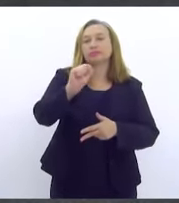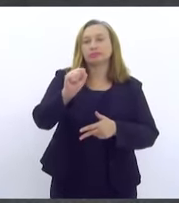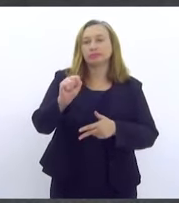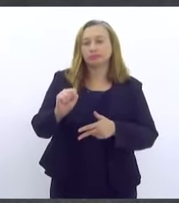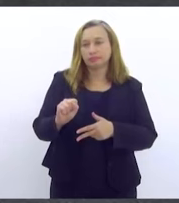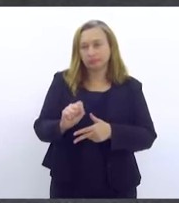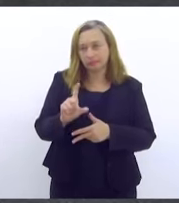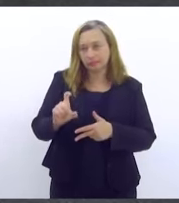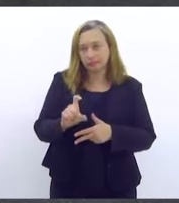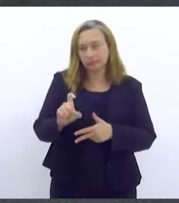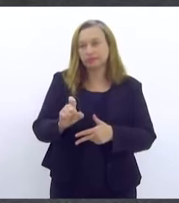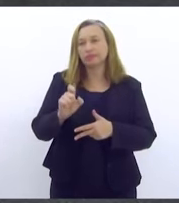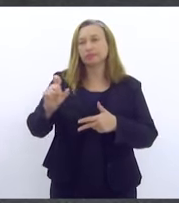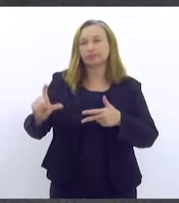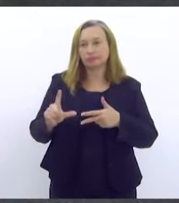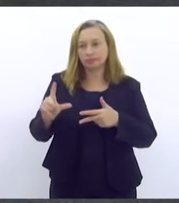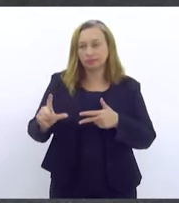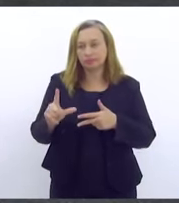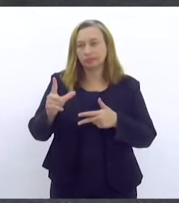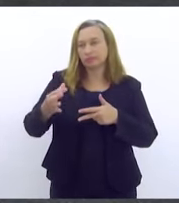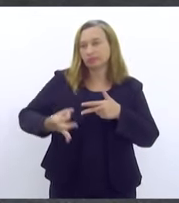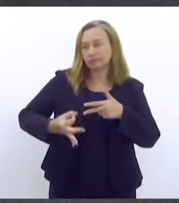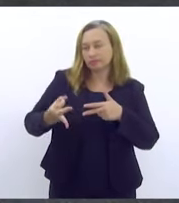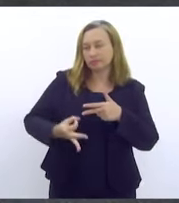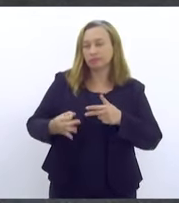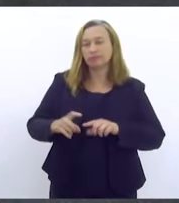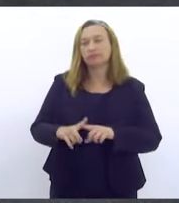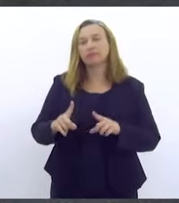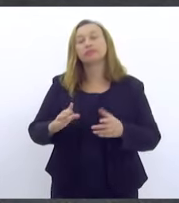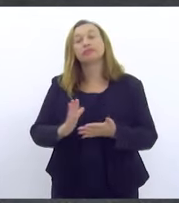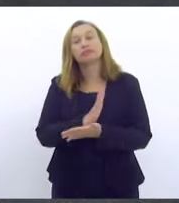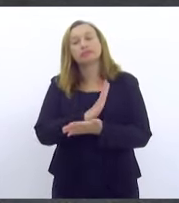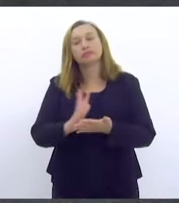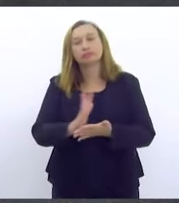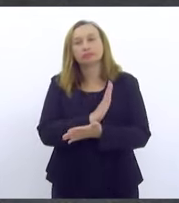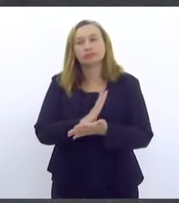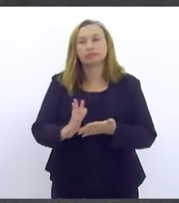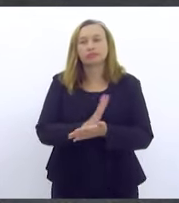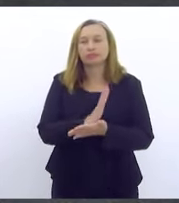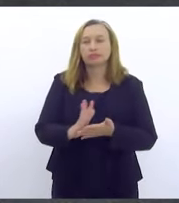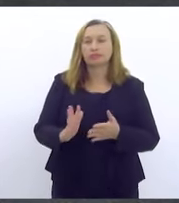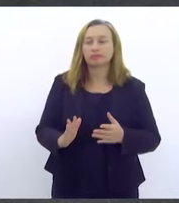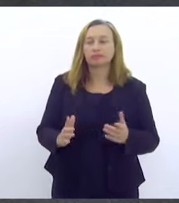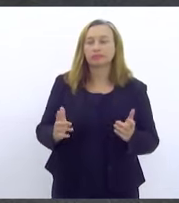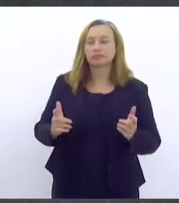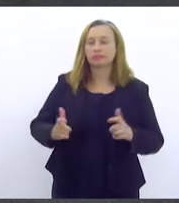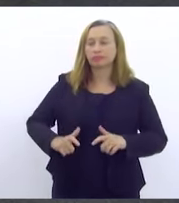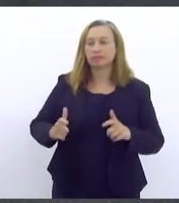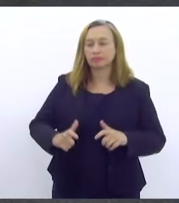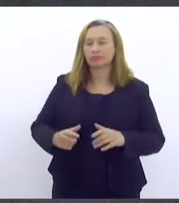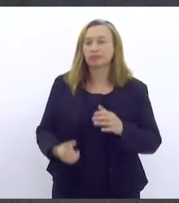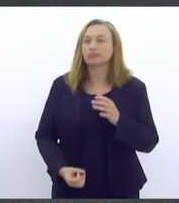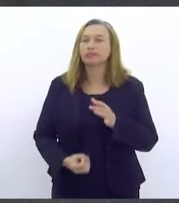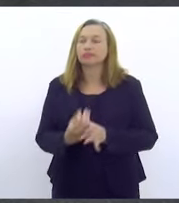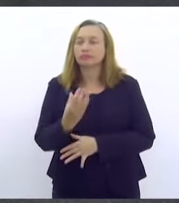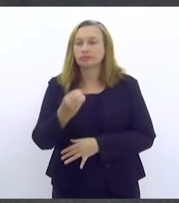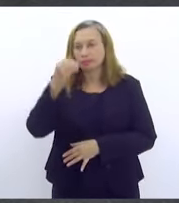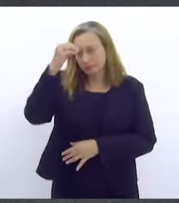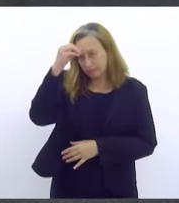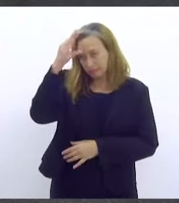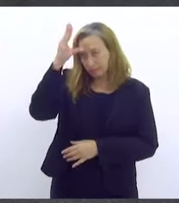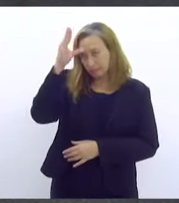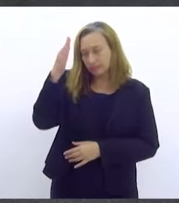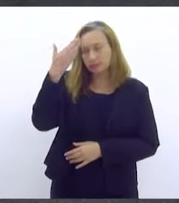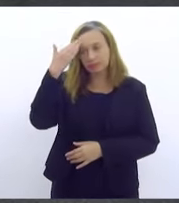poder legislativo, mas, muitas vezes, o espaço da produção do saber, da produção do conhecimento